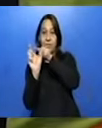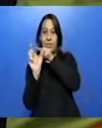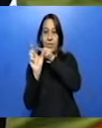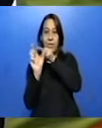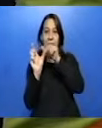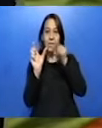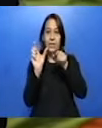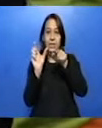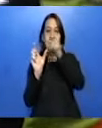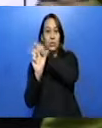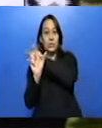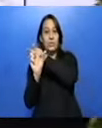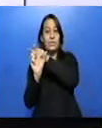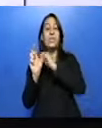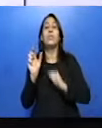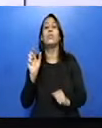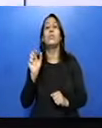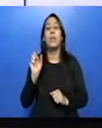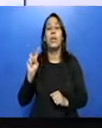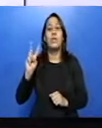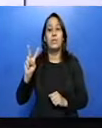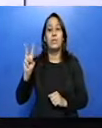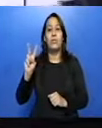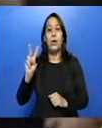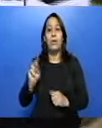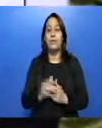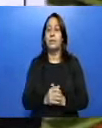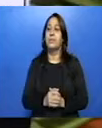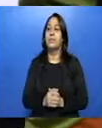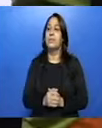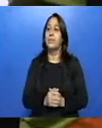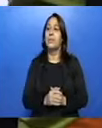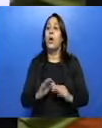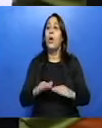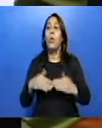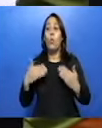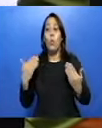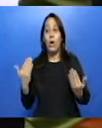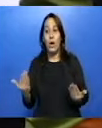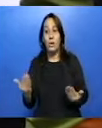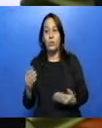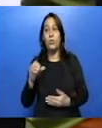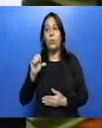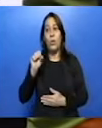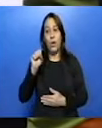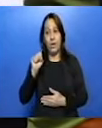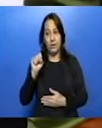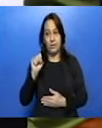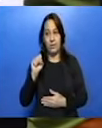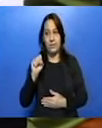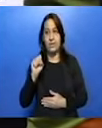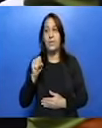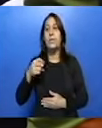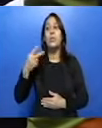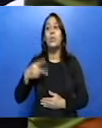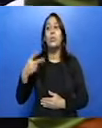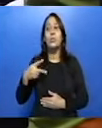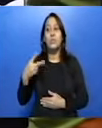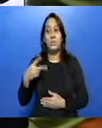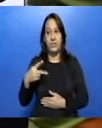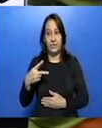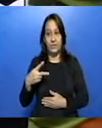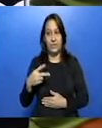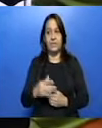dela? As vogais. Então, vamos lá? Quando o S